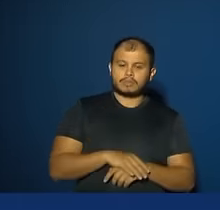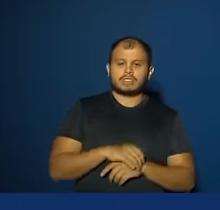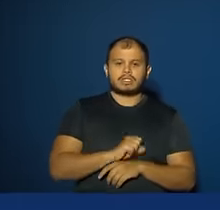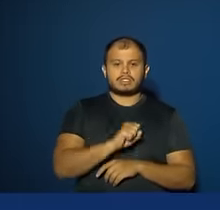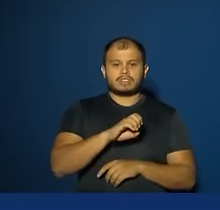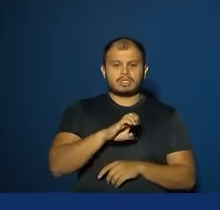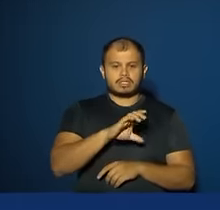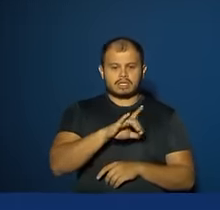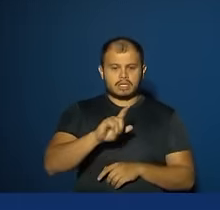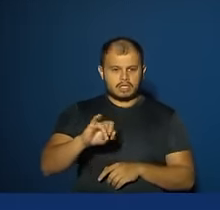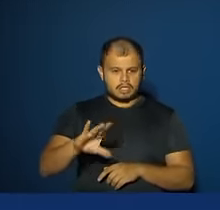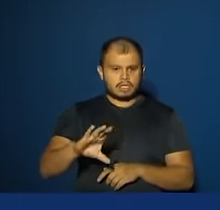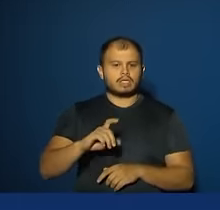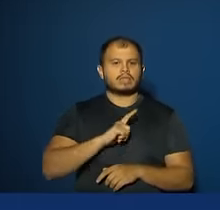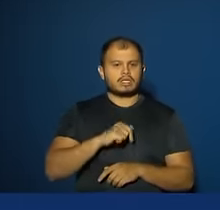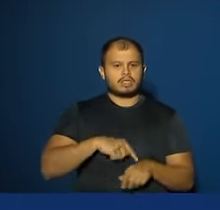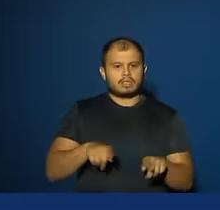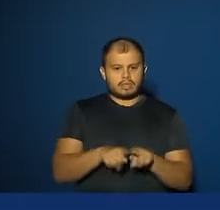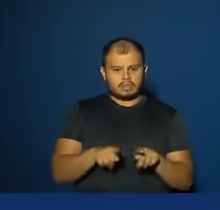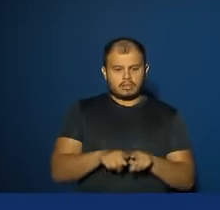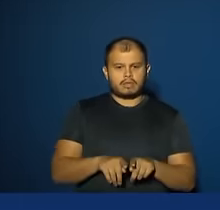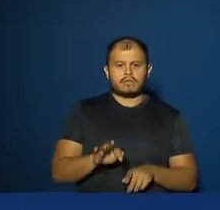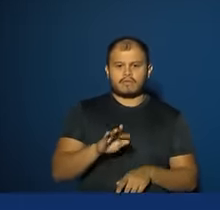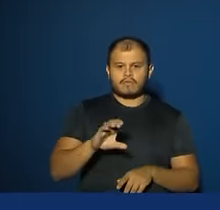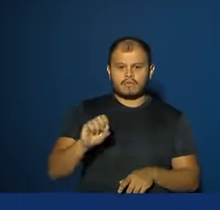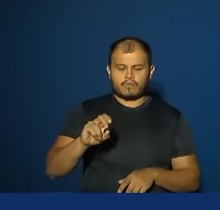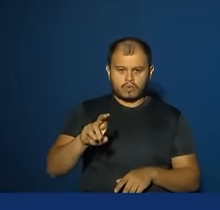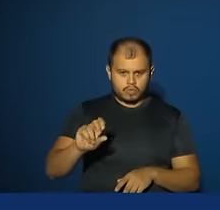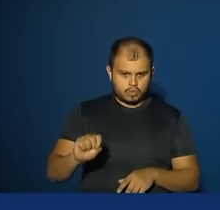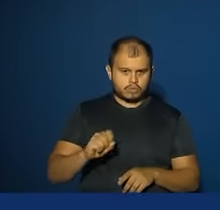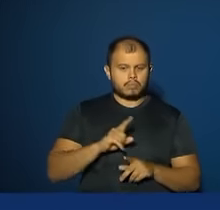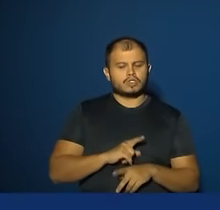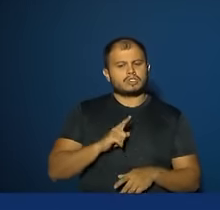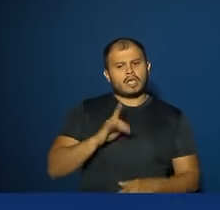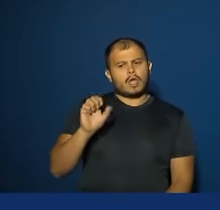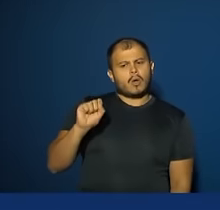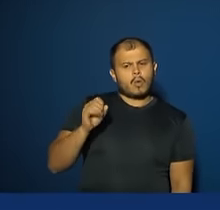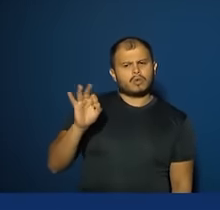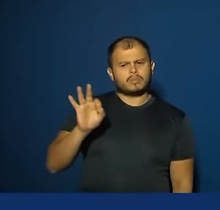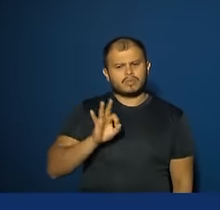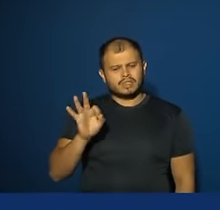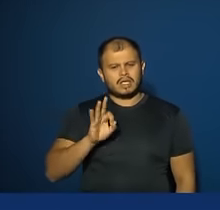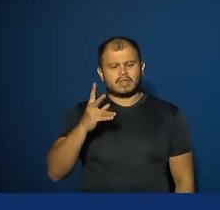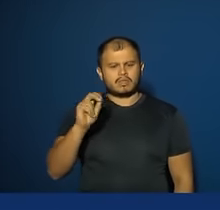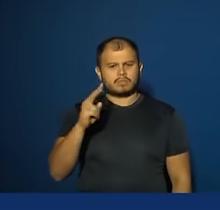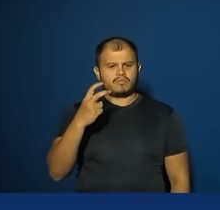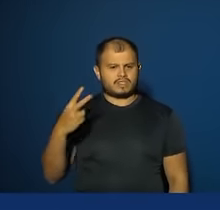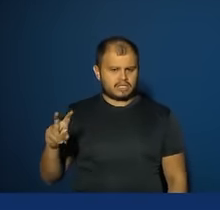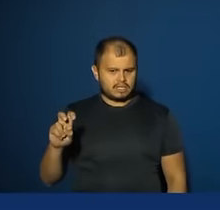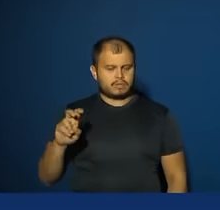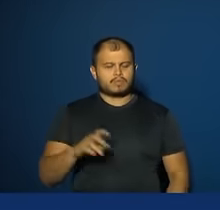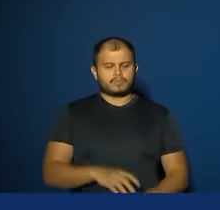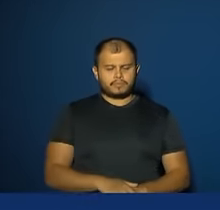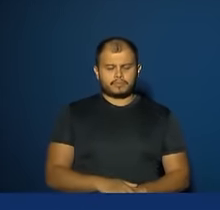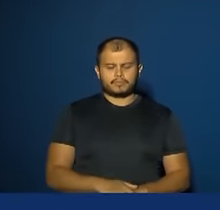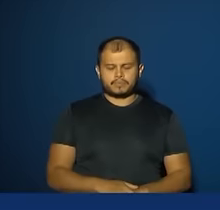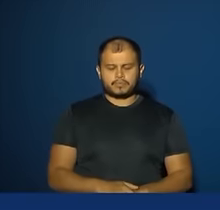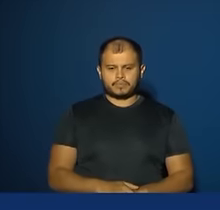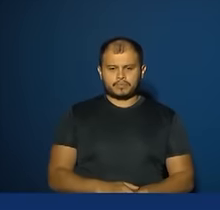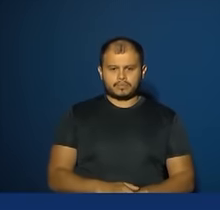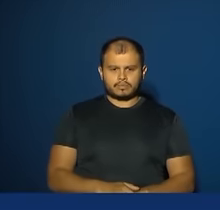Selic de 1 dígito no final do ano, de acordo com o Focus. E podendo chegar em 8% em 2025, aí, de acordo com as projeções,